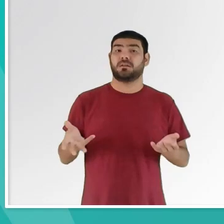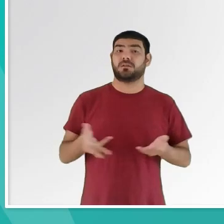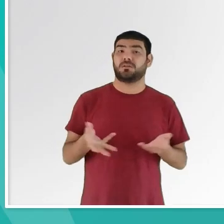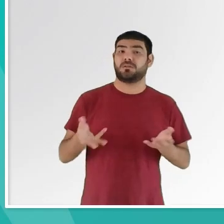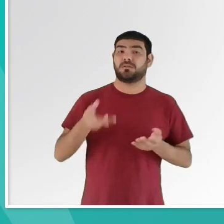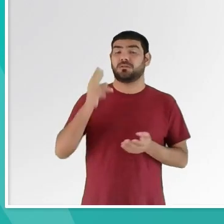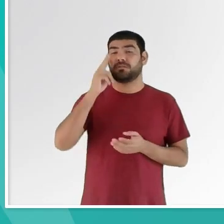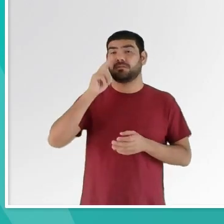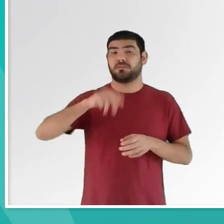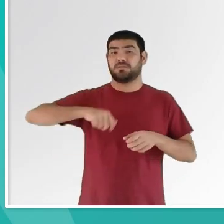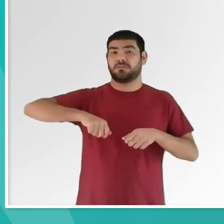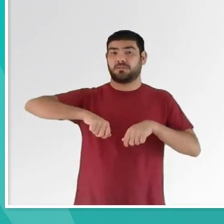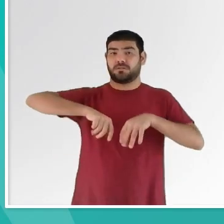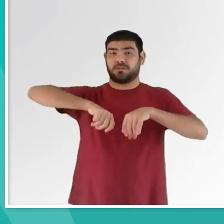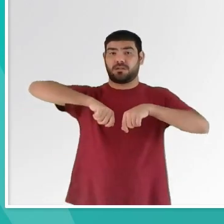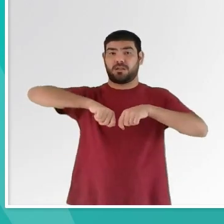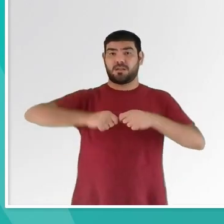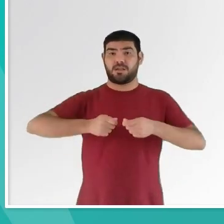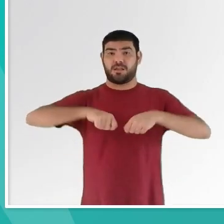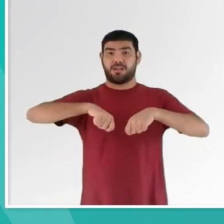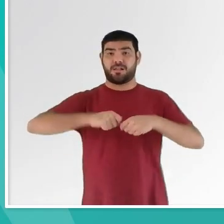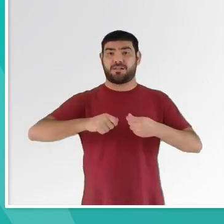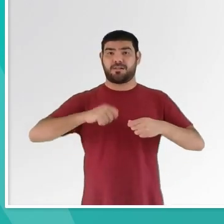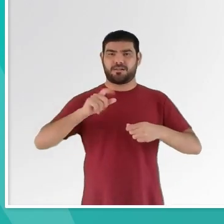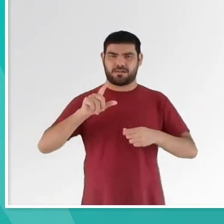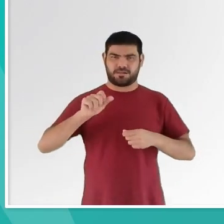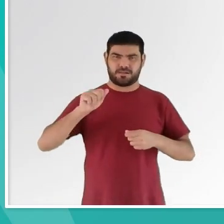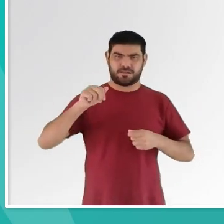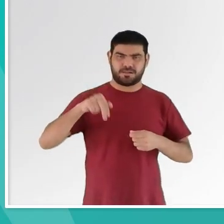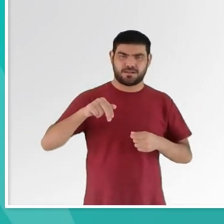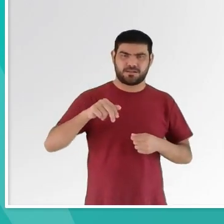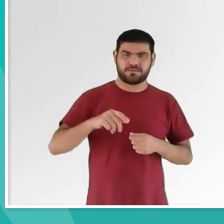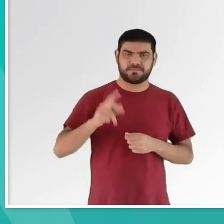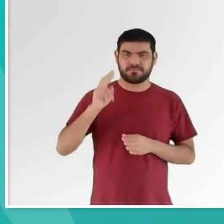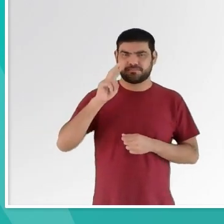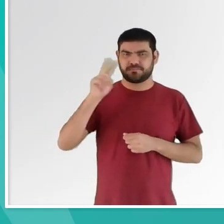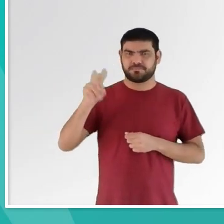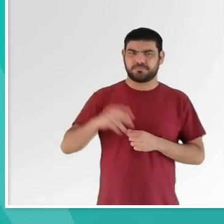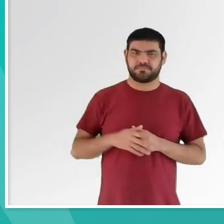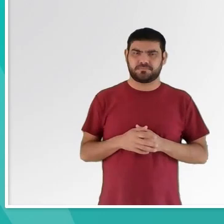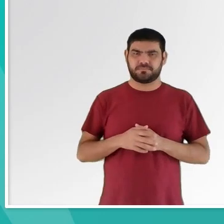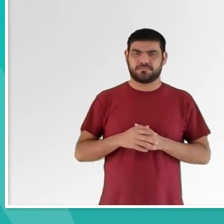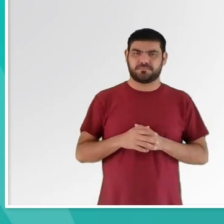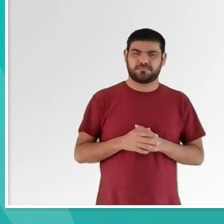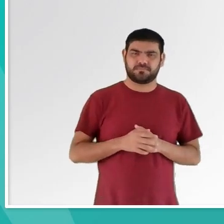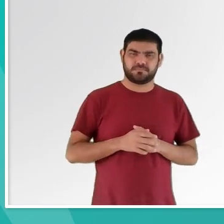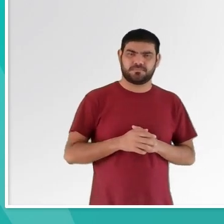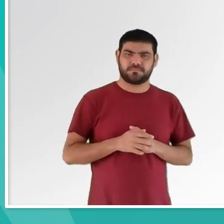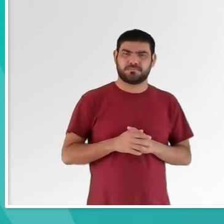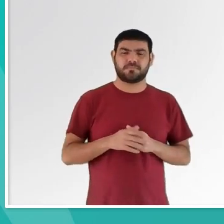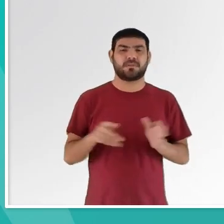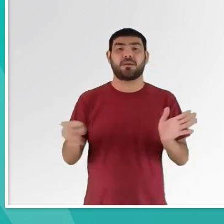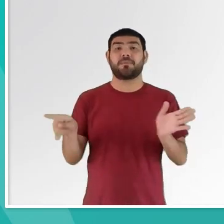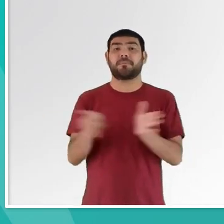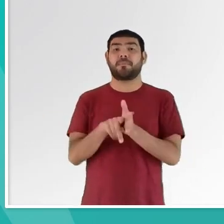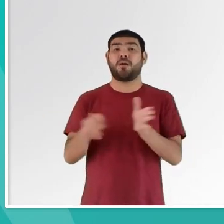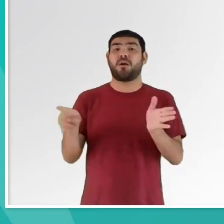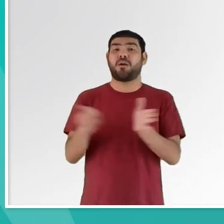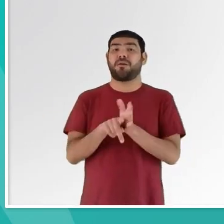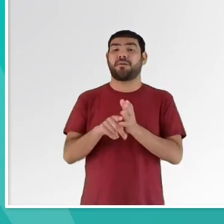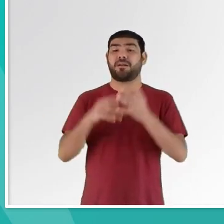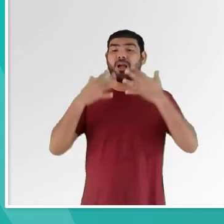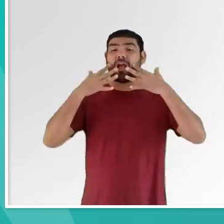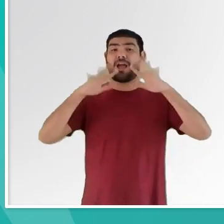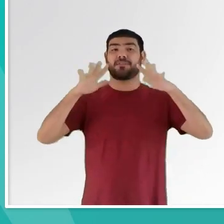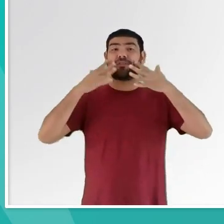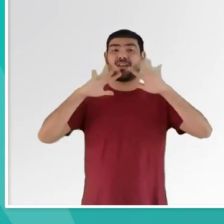outro estilo de obra de arte, que vai trabalhar com artes propriamente biológicas, tá? Orgânicas, tá? Quer